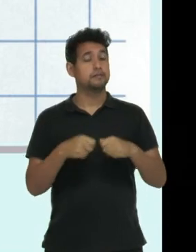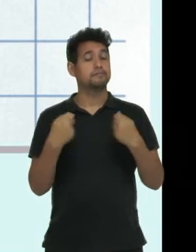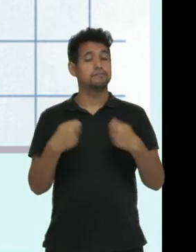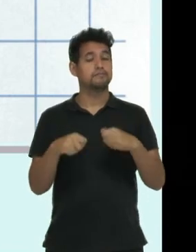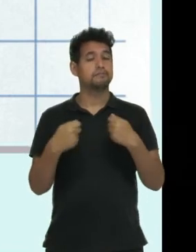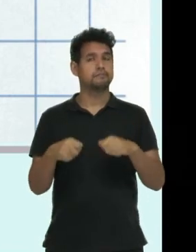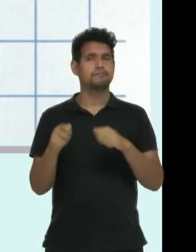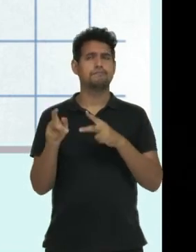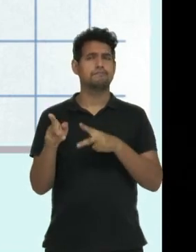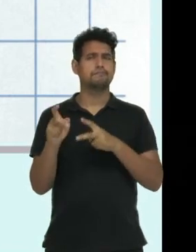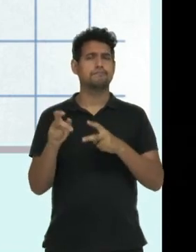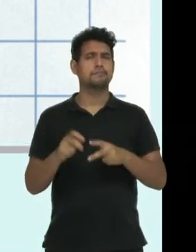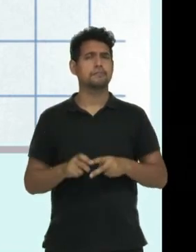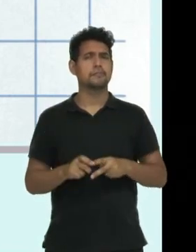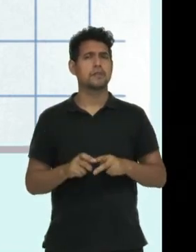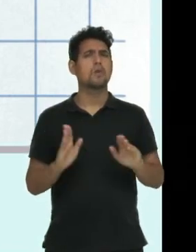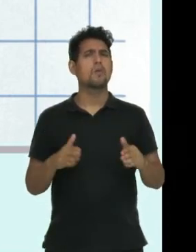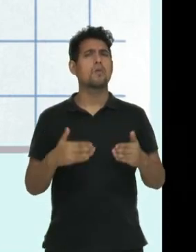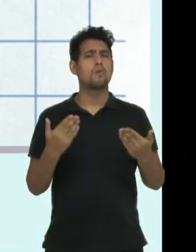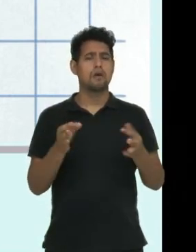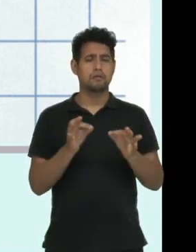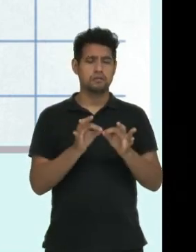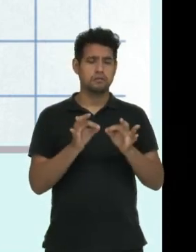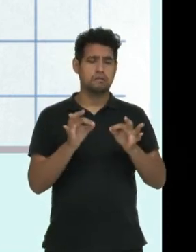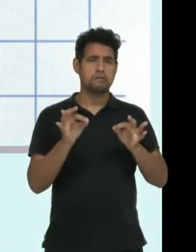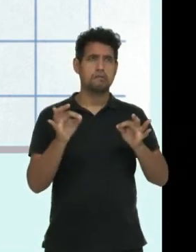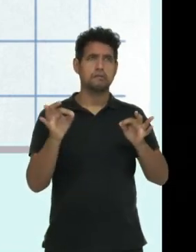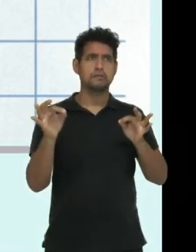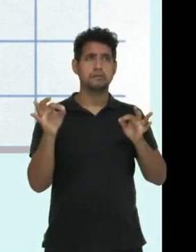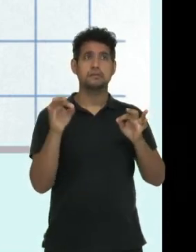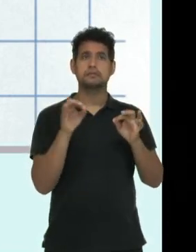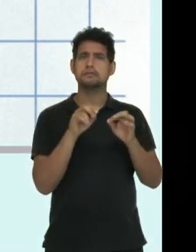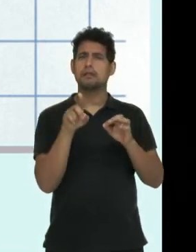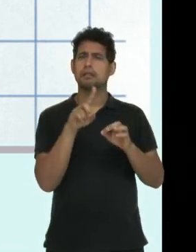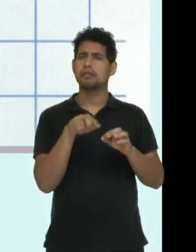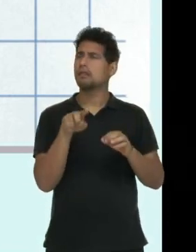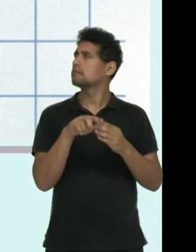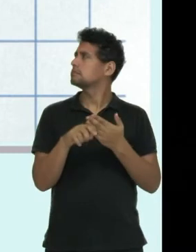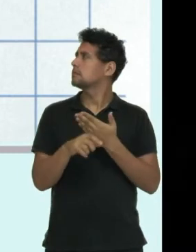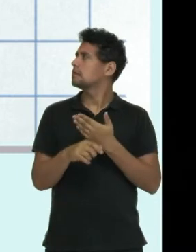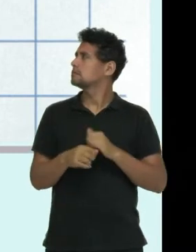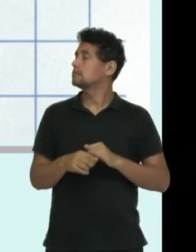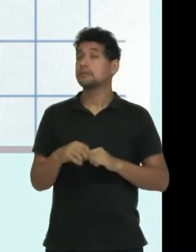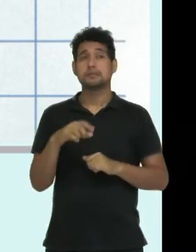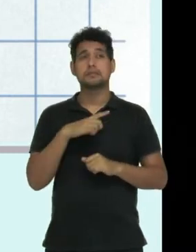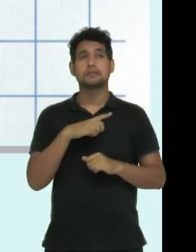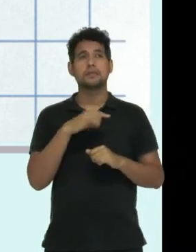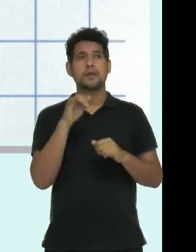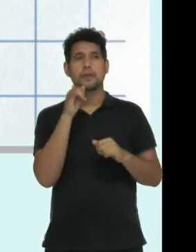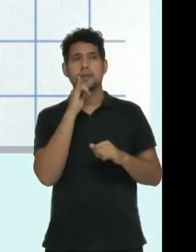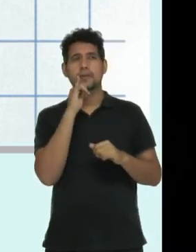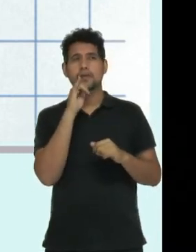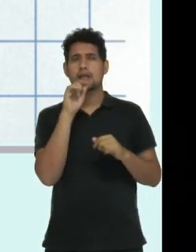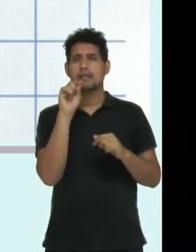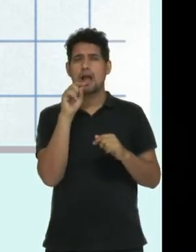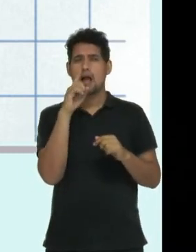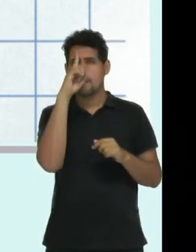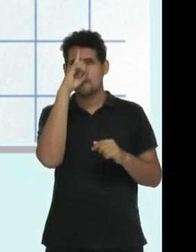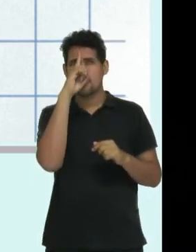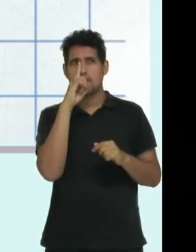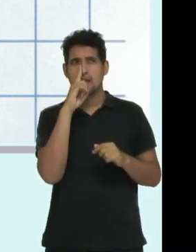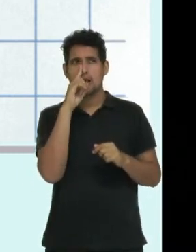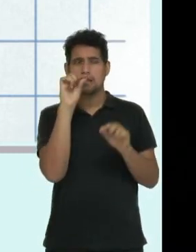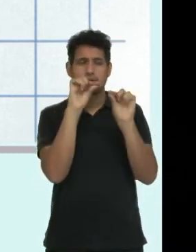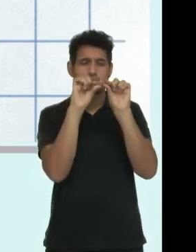só. Qual é o comprimento da borda destacada na forma? Então, ali na forma, a gente tem uma bordinha, que ela está em amarelinho, ó, que ela